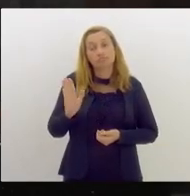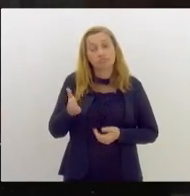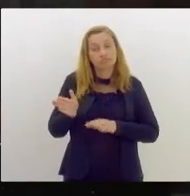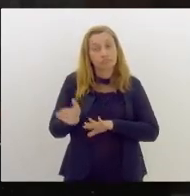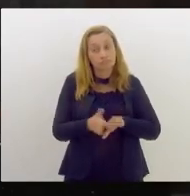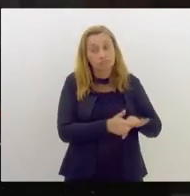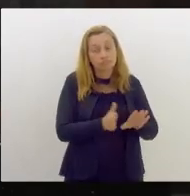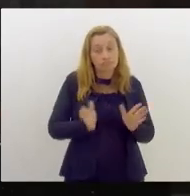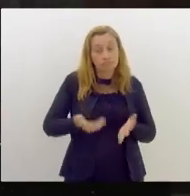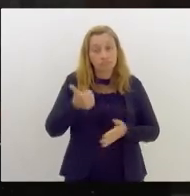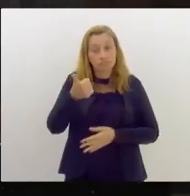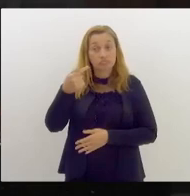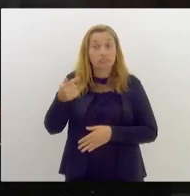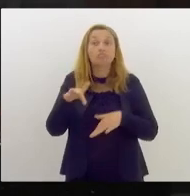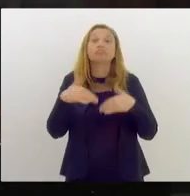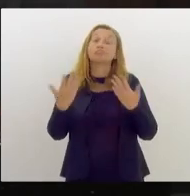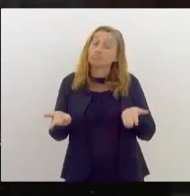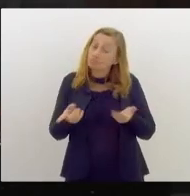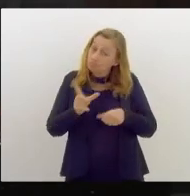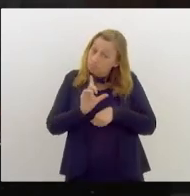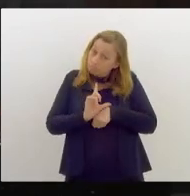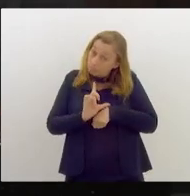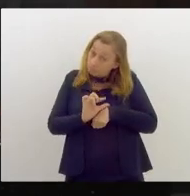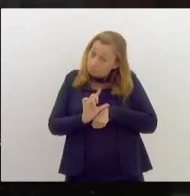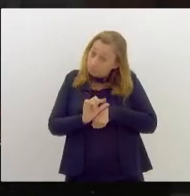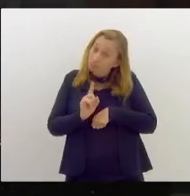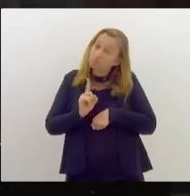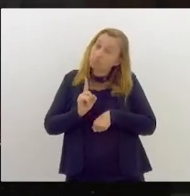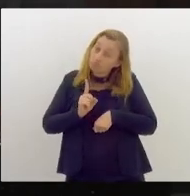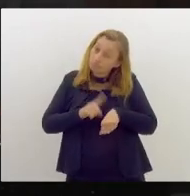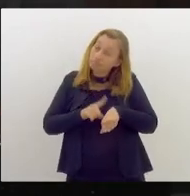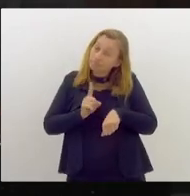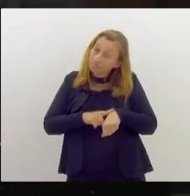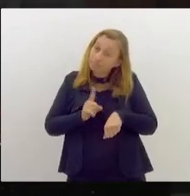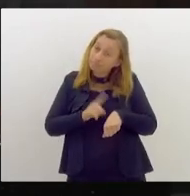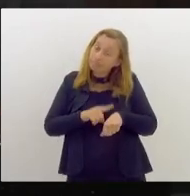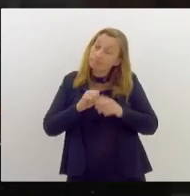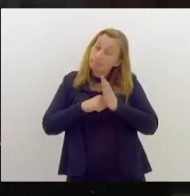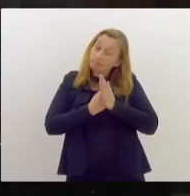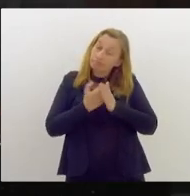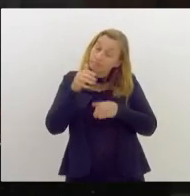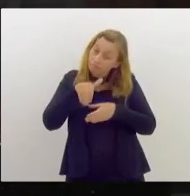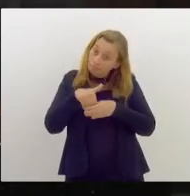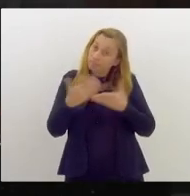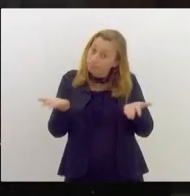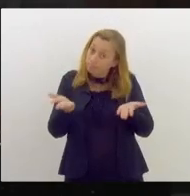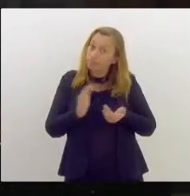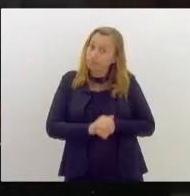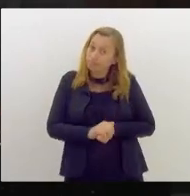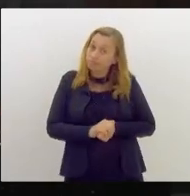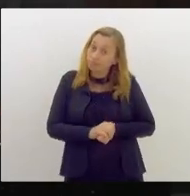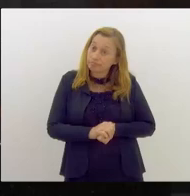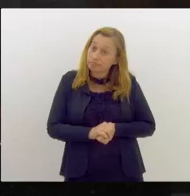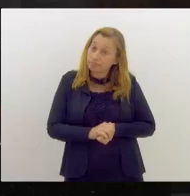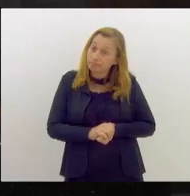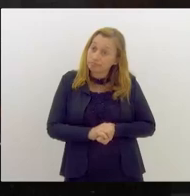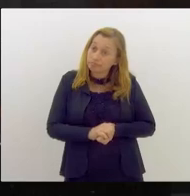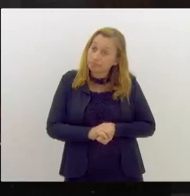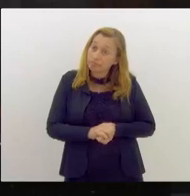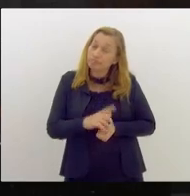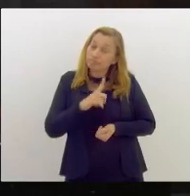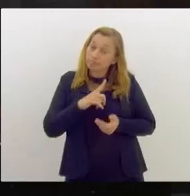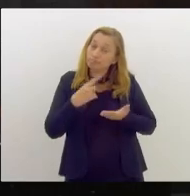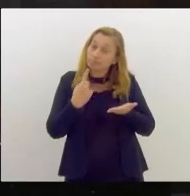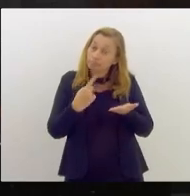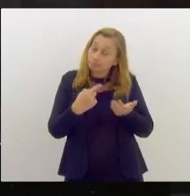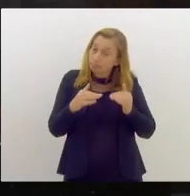é 17 Então tá na hora também de se votar os vetos naquilo que tiver